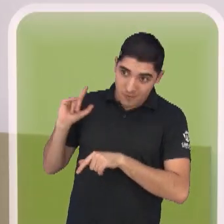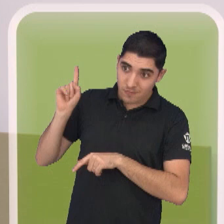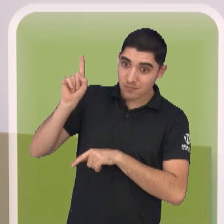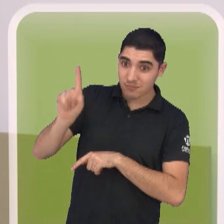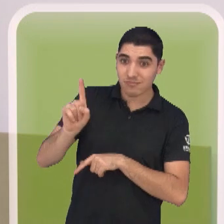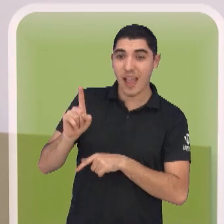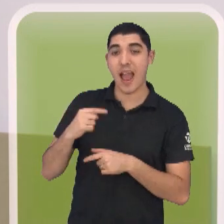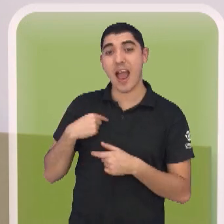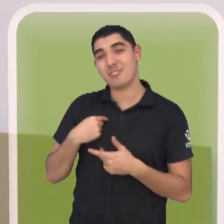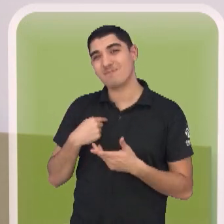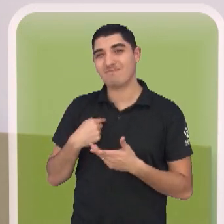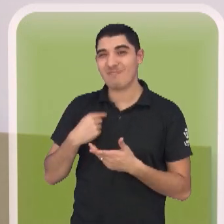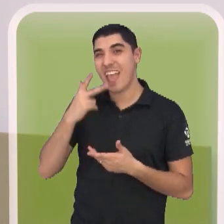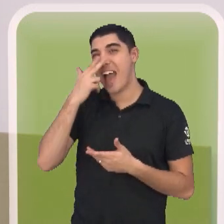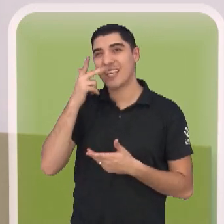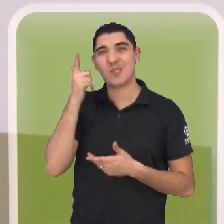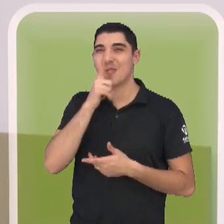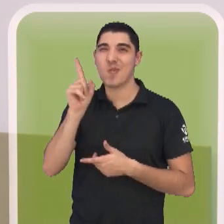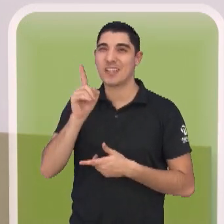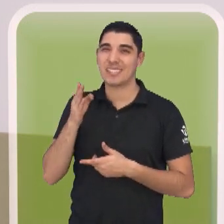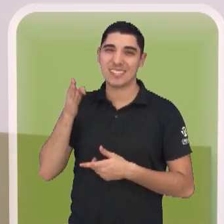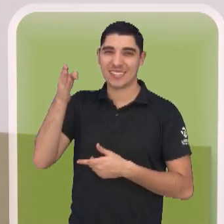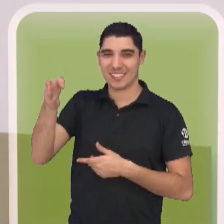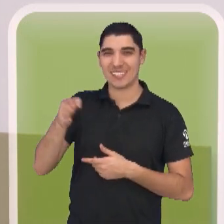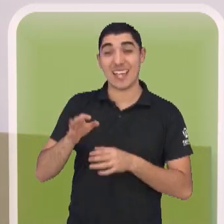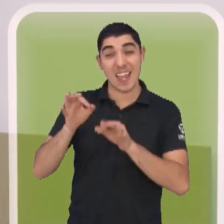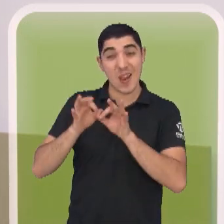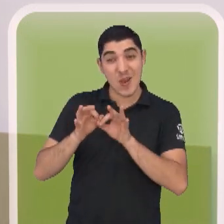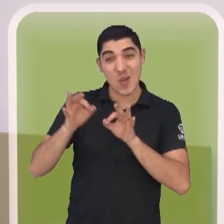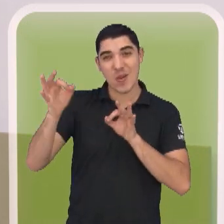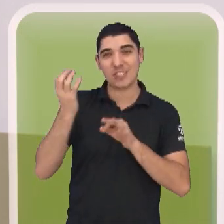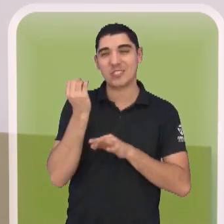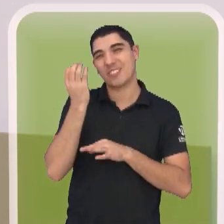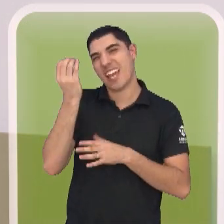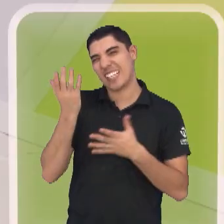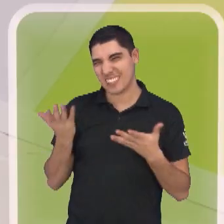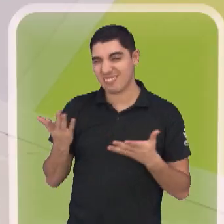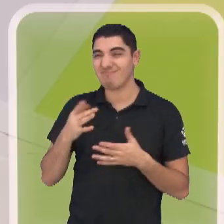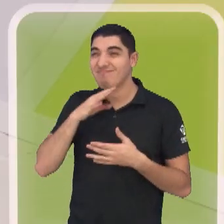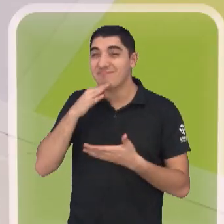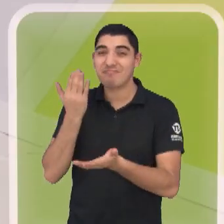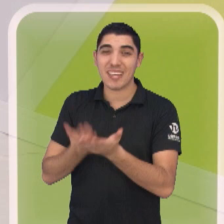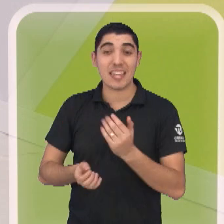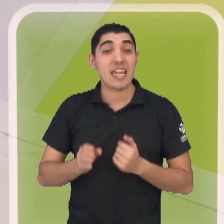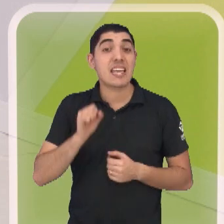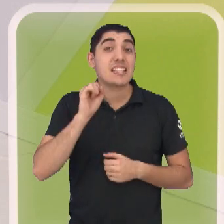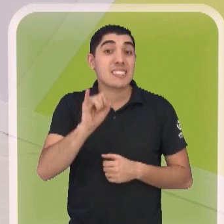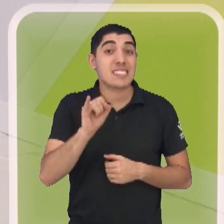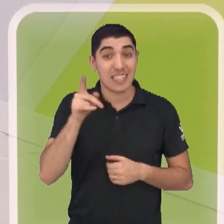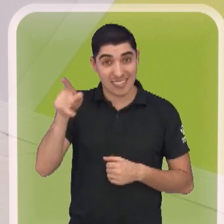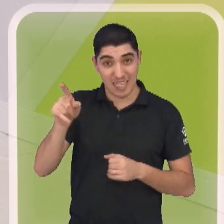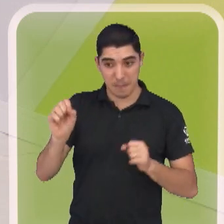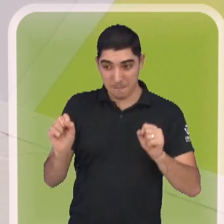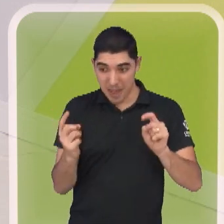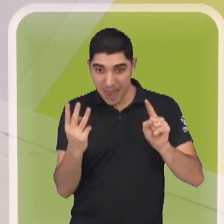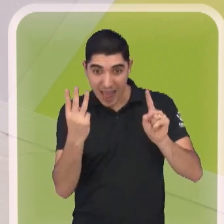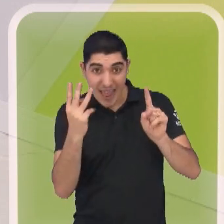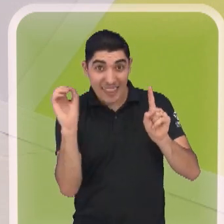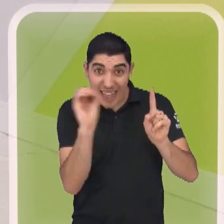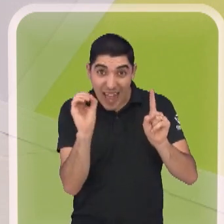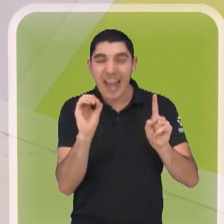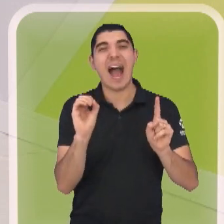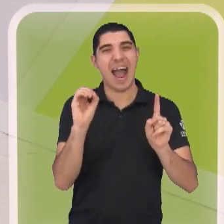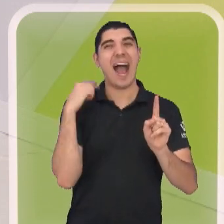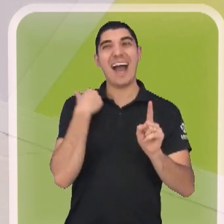acho que não vai dar uma viagem perdida se o senhor se o time não ganhasse de tudo isso talvez a gente fosse